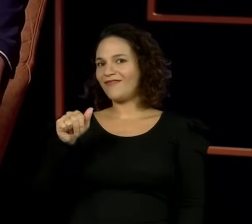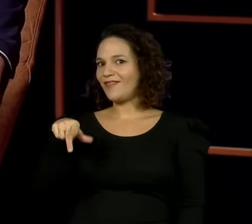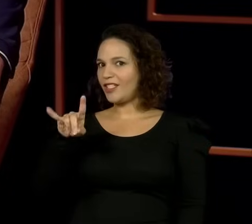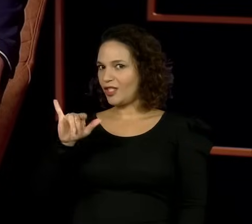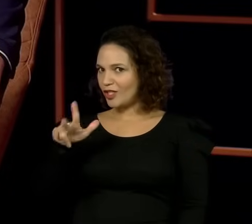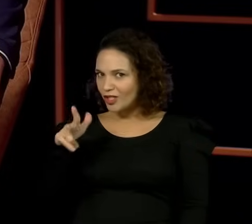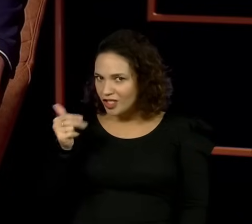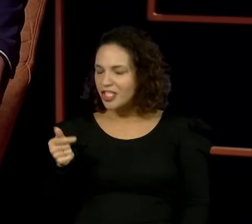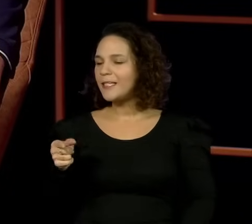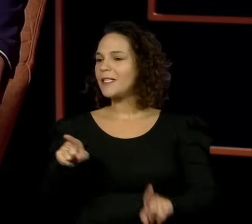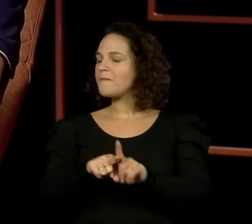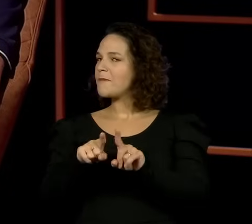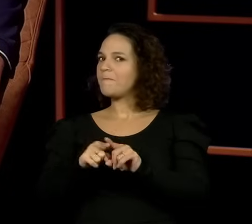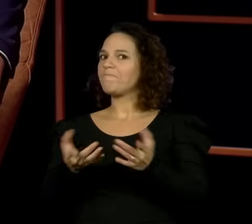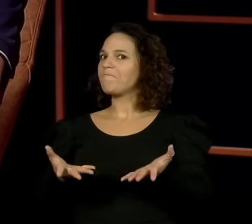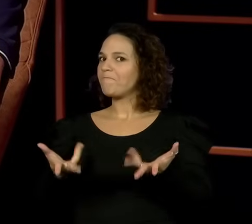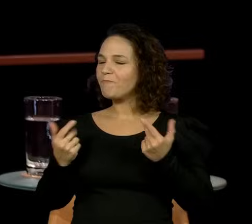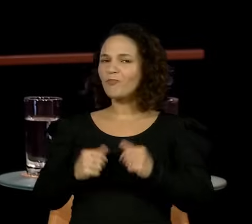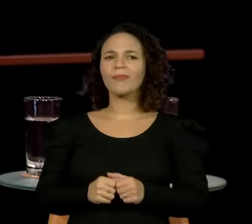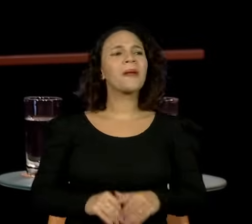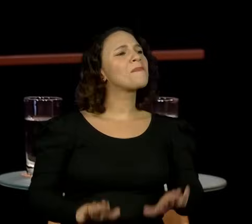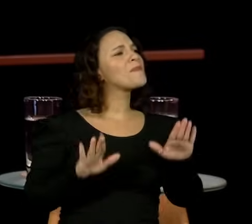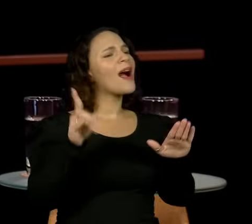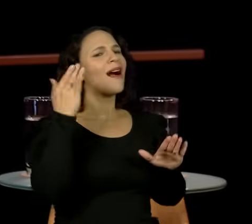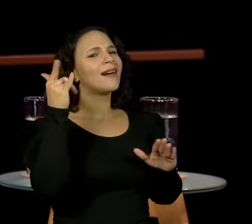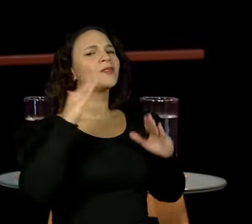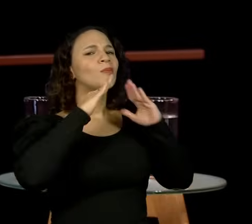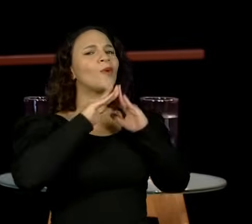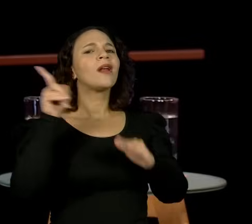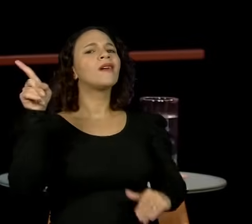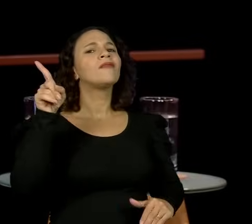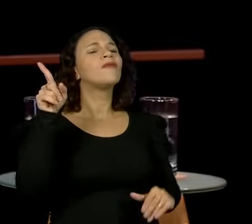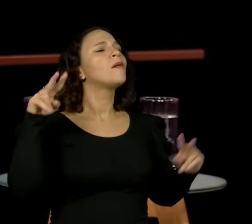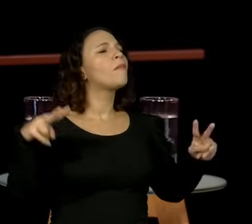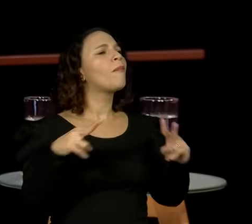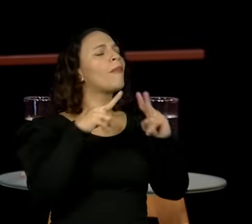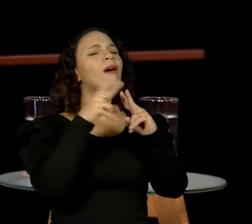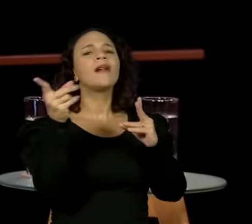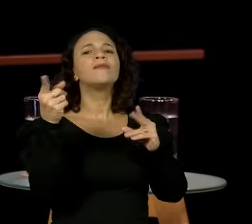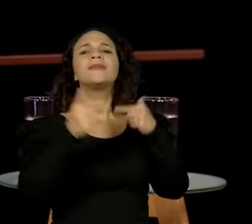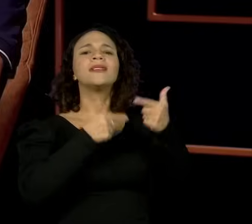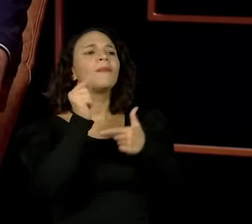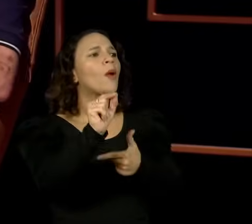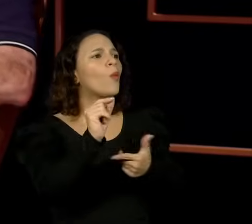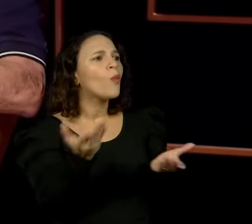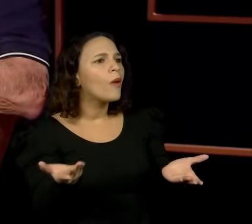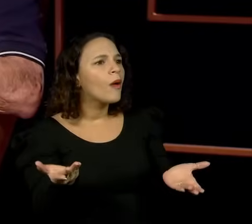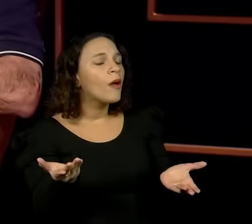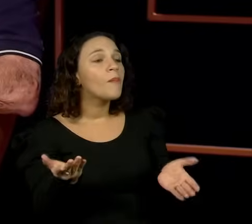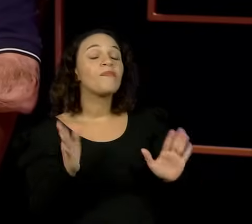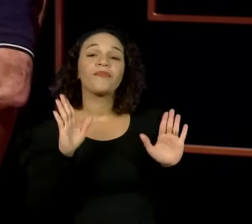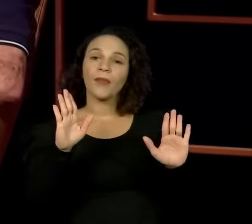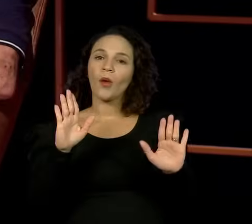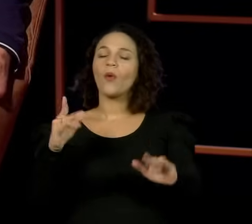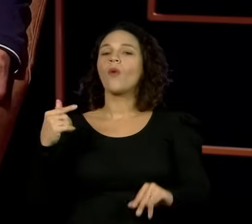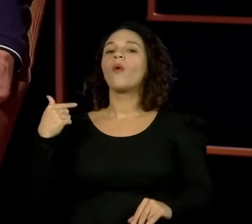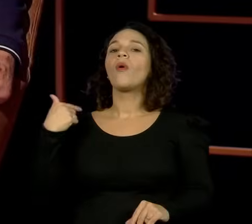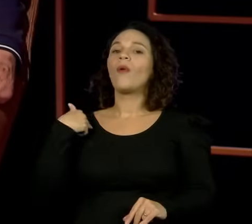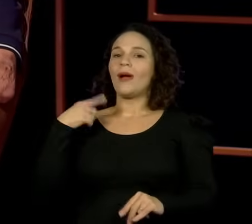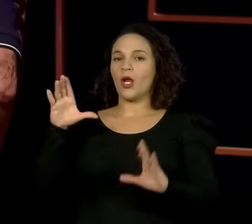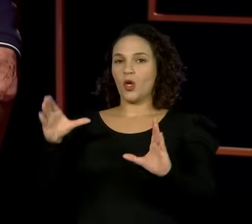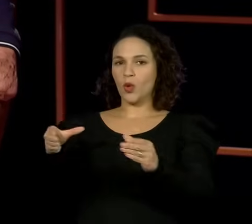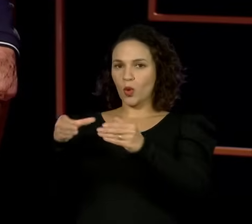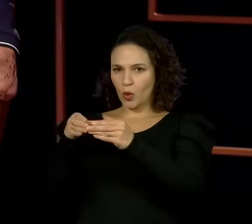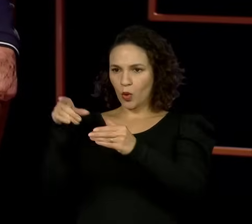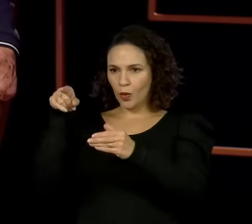foi uma beleza. Mas lá em Paris, o que é que você fazia para se manter? Não, eu fui com uma verba da Comissão